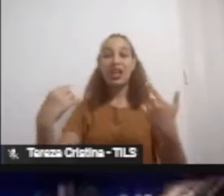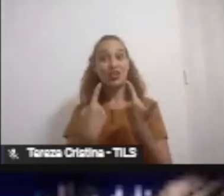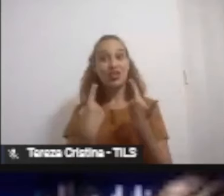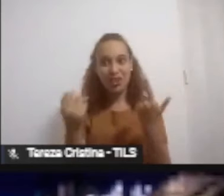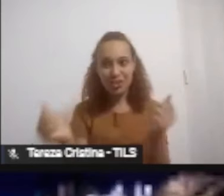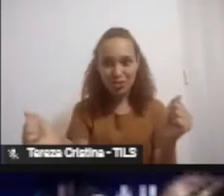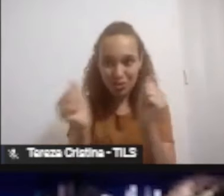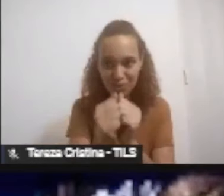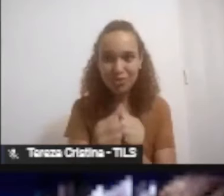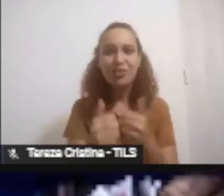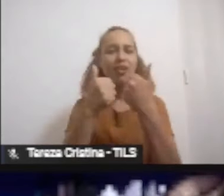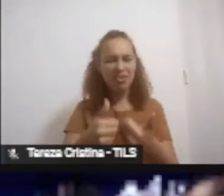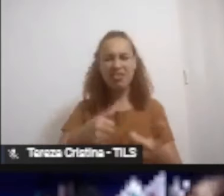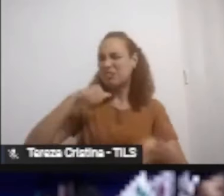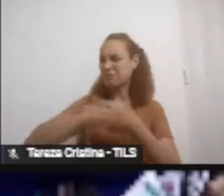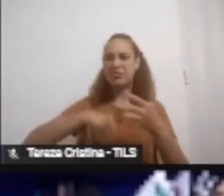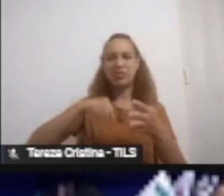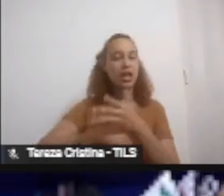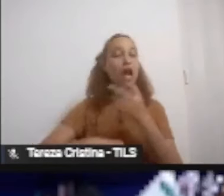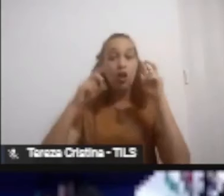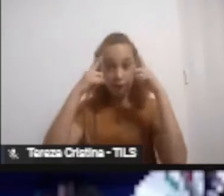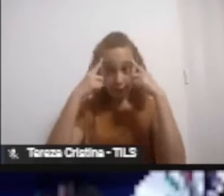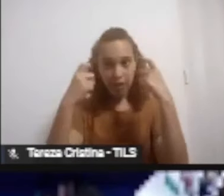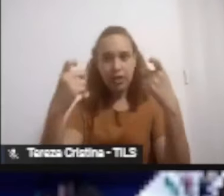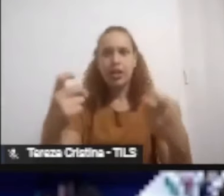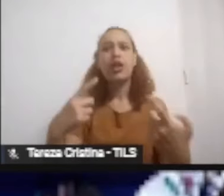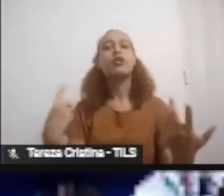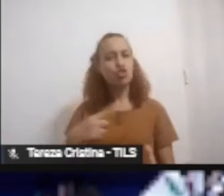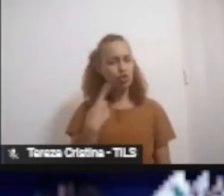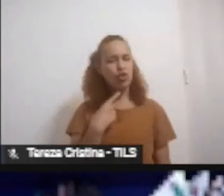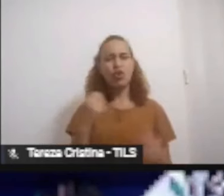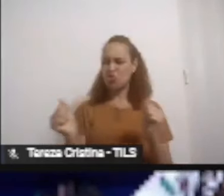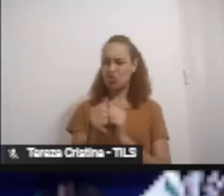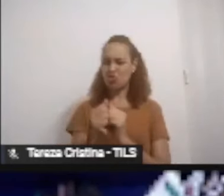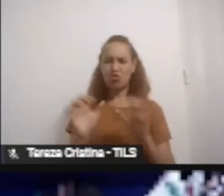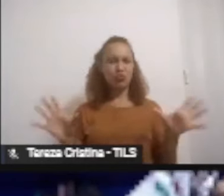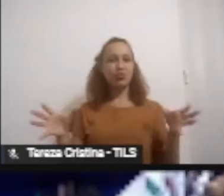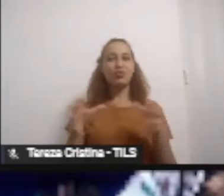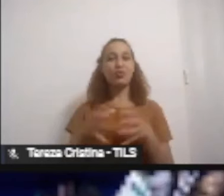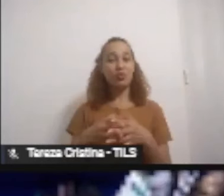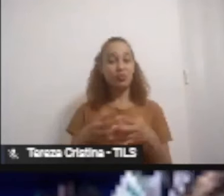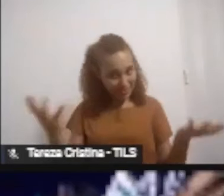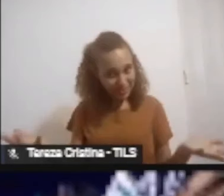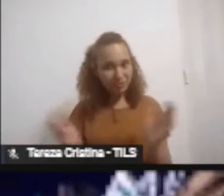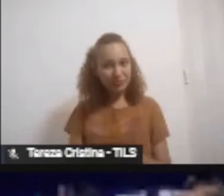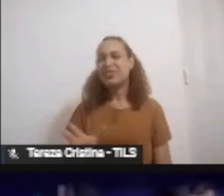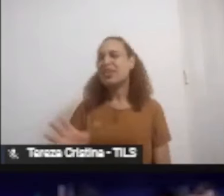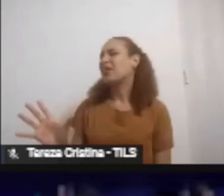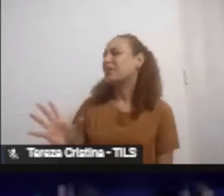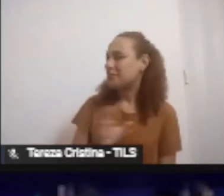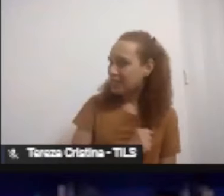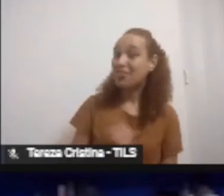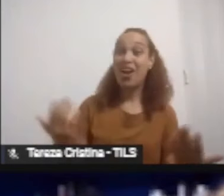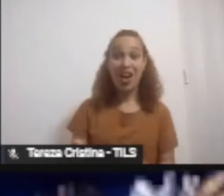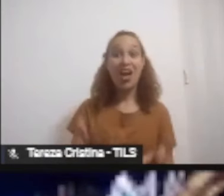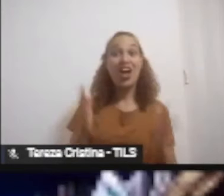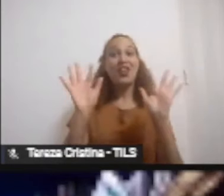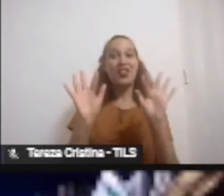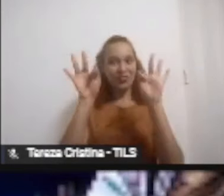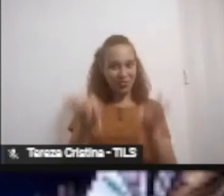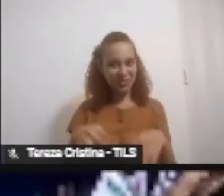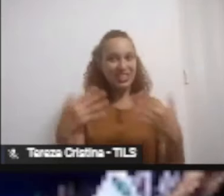Para enfrentar a violência. Vamos ser essa aldeia, né? Adorei, vamos encerrar com esse convite. Então,